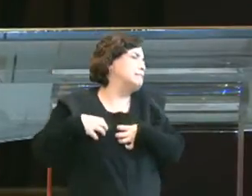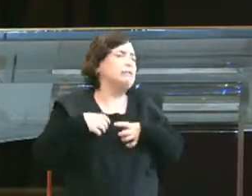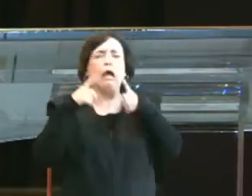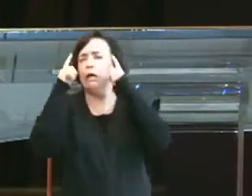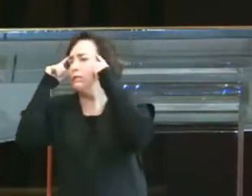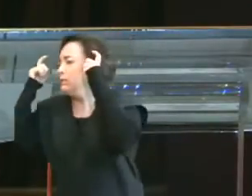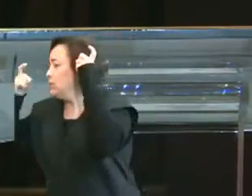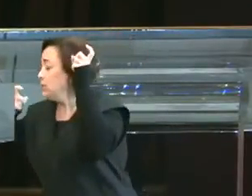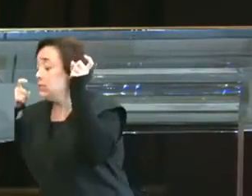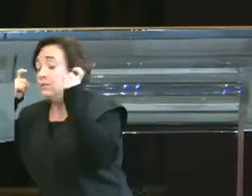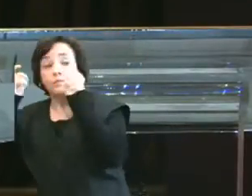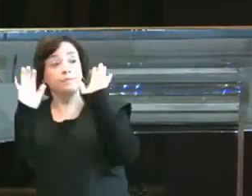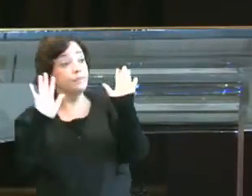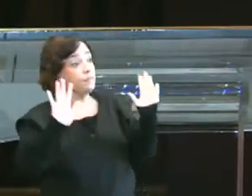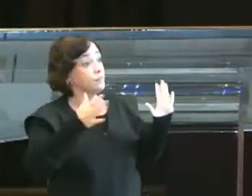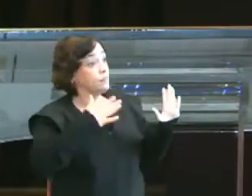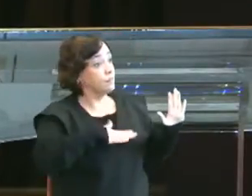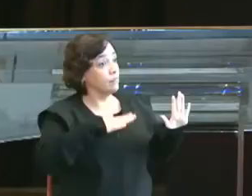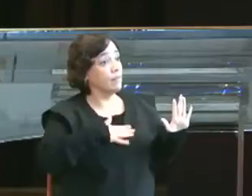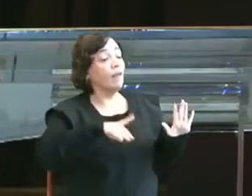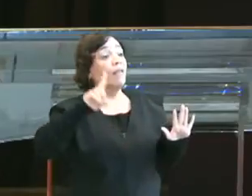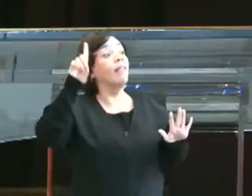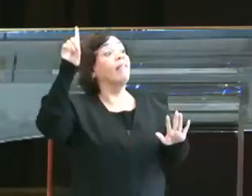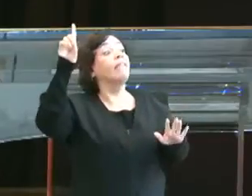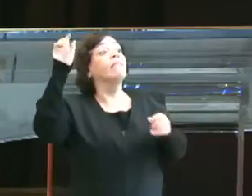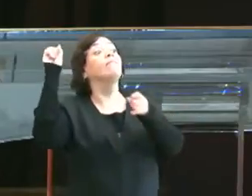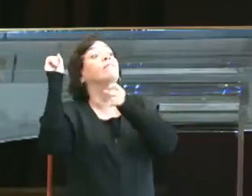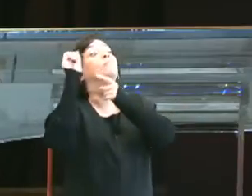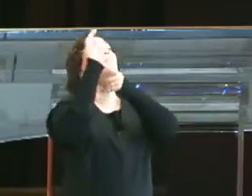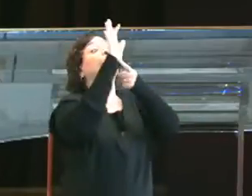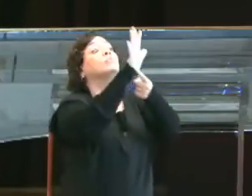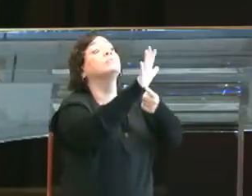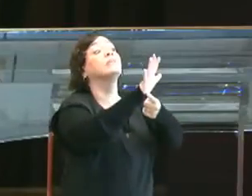Deus se manifesta nas nossas fraquezas,